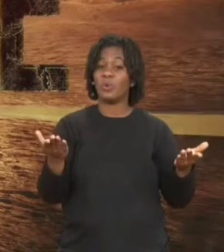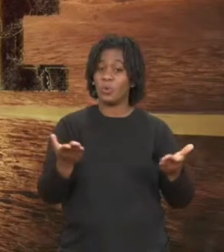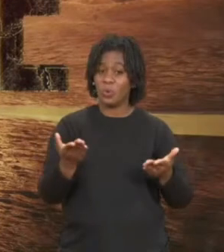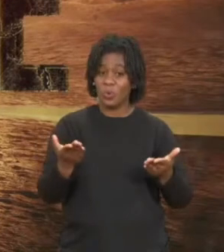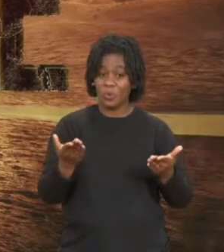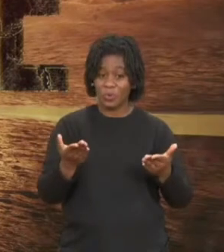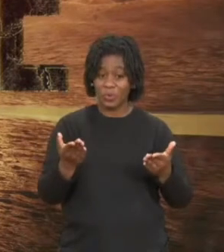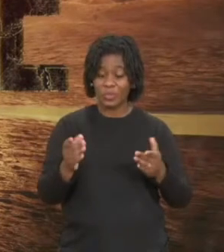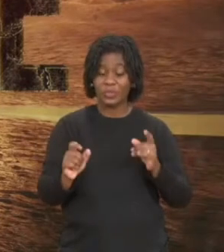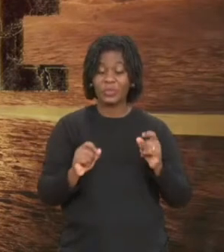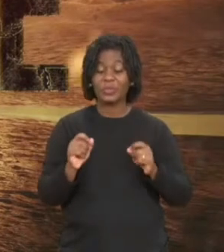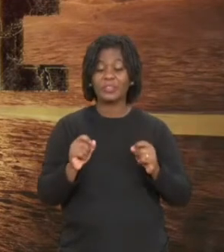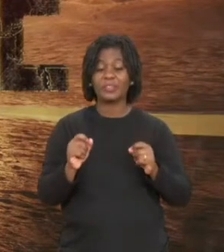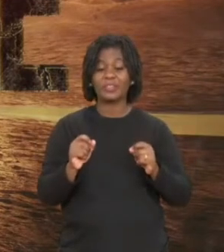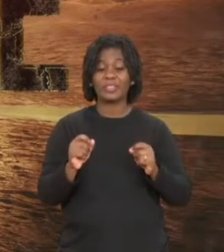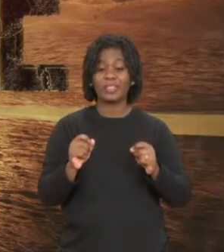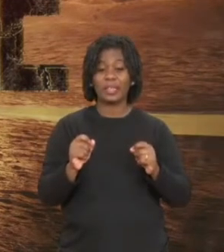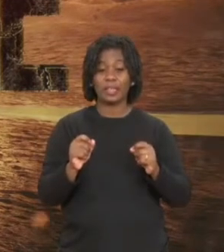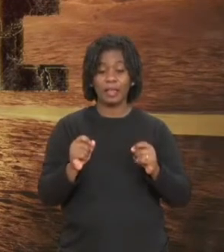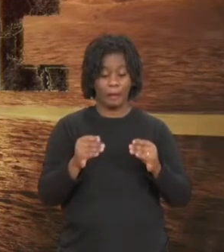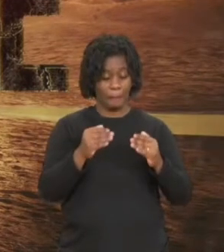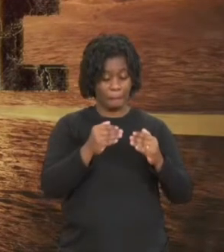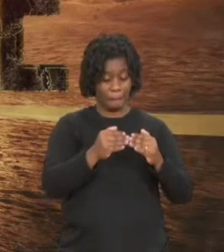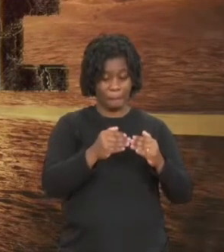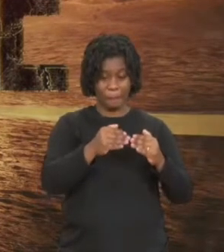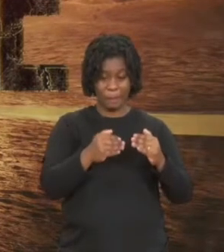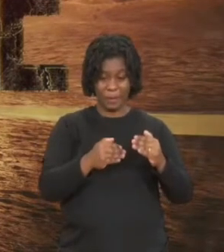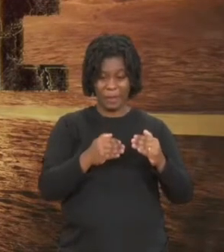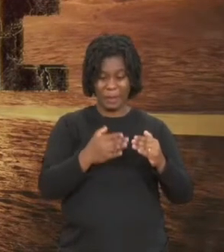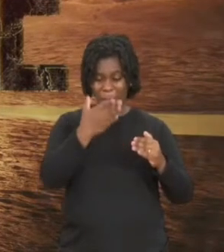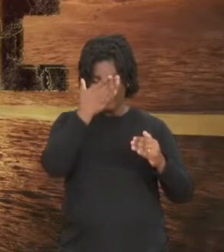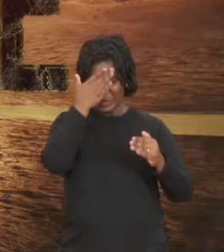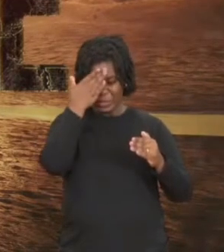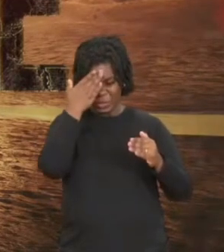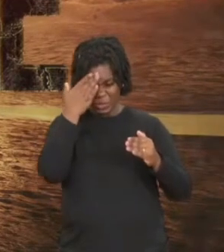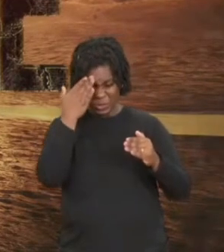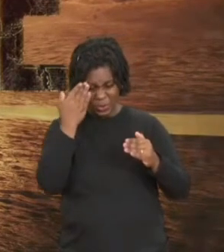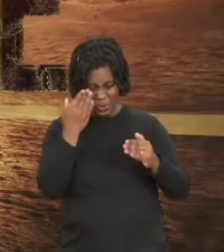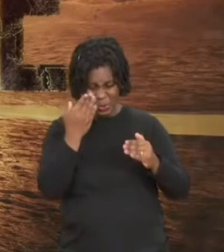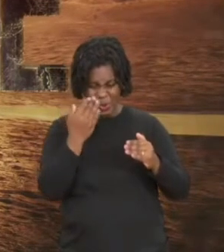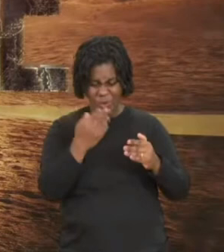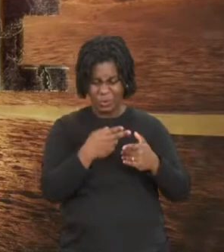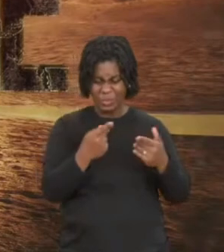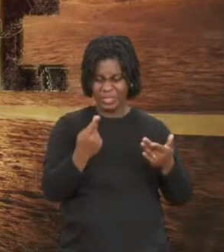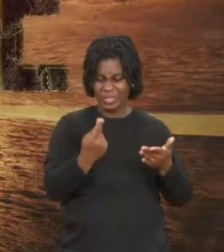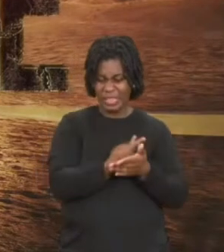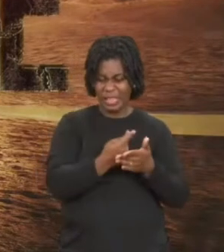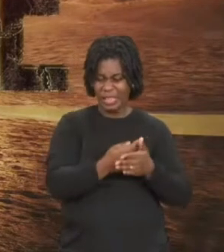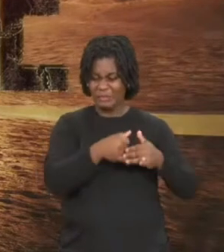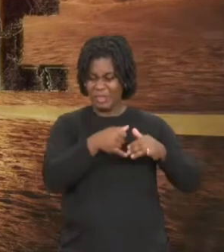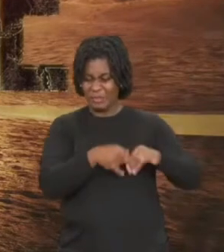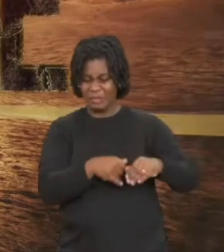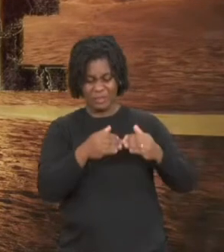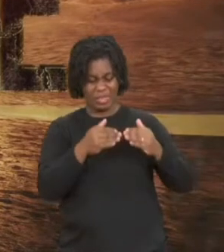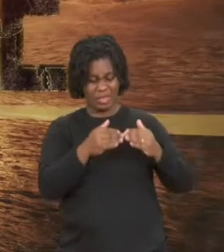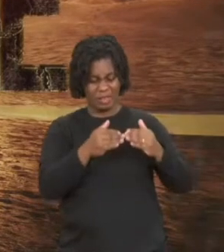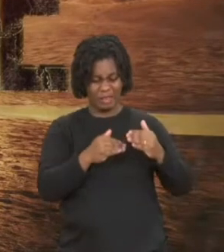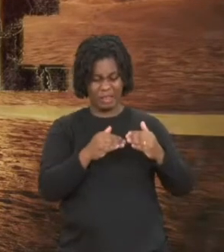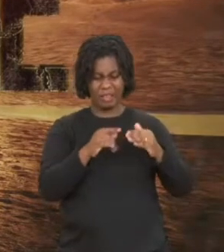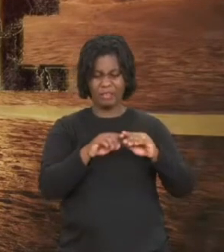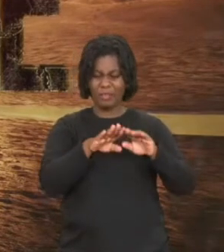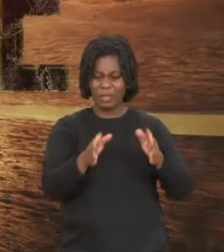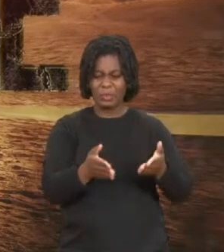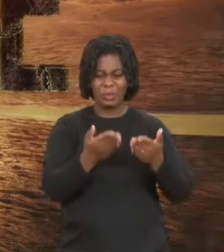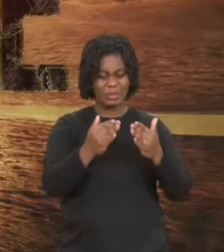fica a velha natureza, a velha pessoa. Fica tudo no altar, tudo